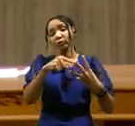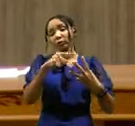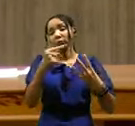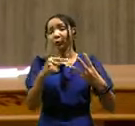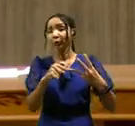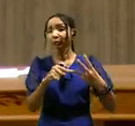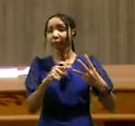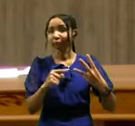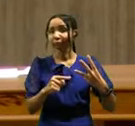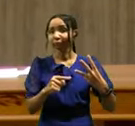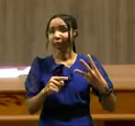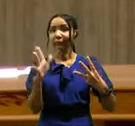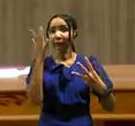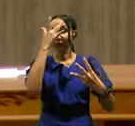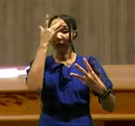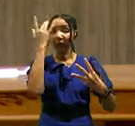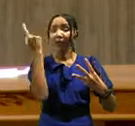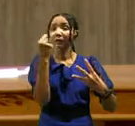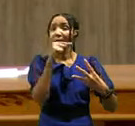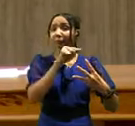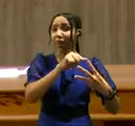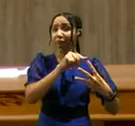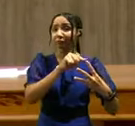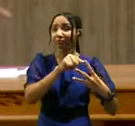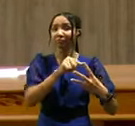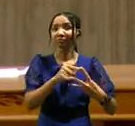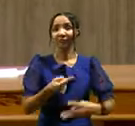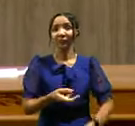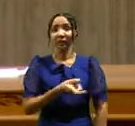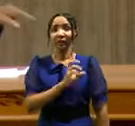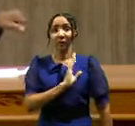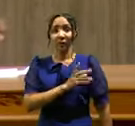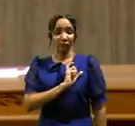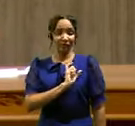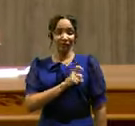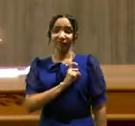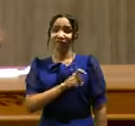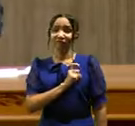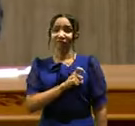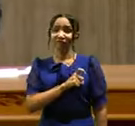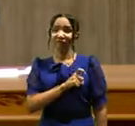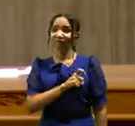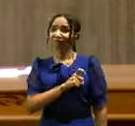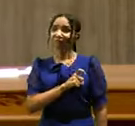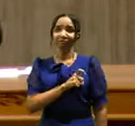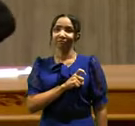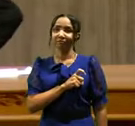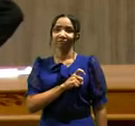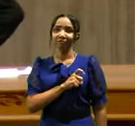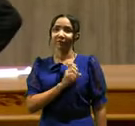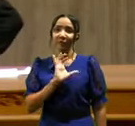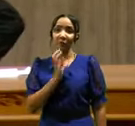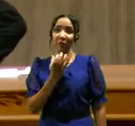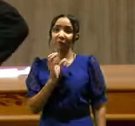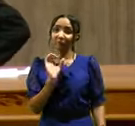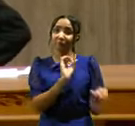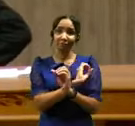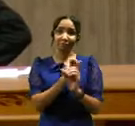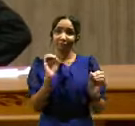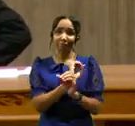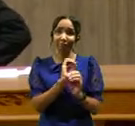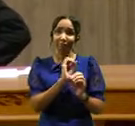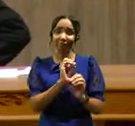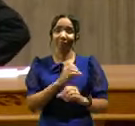nada o solo roso não D nada e o solo espinhoso não dá